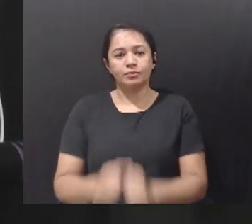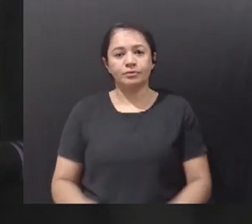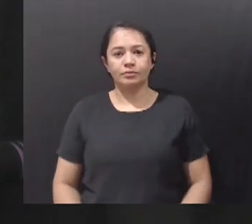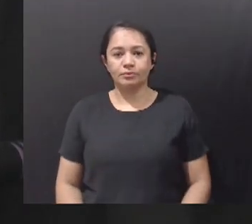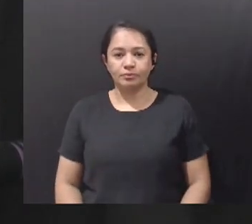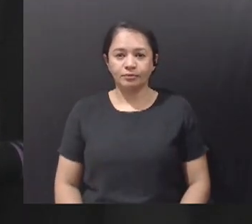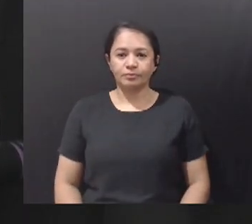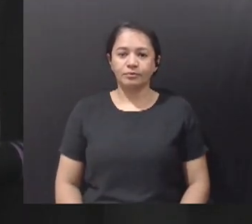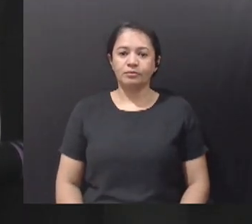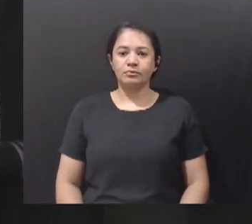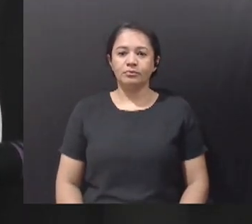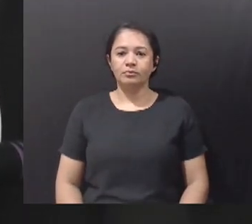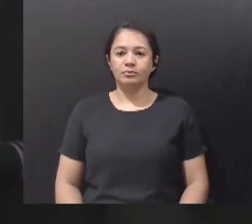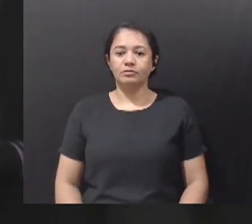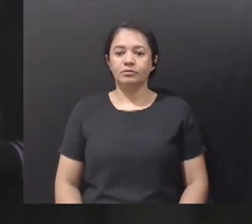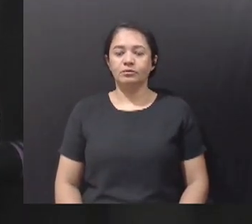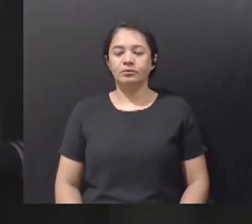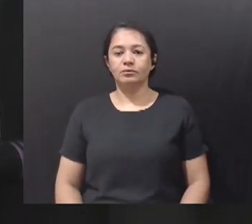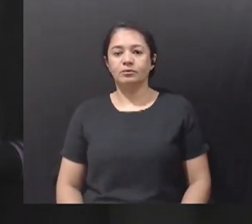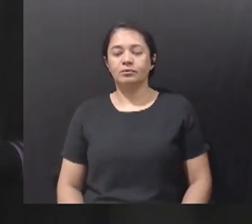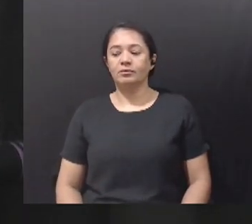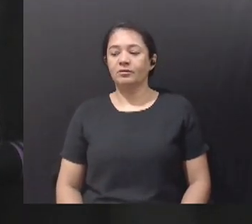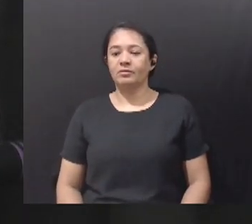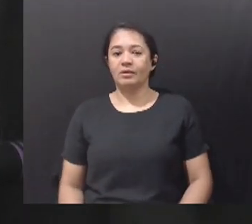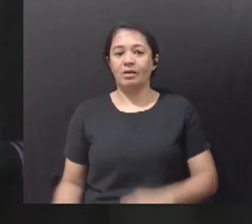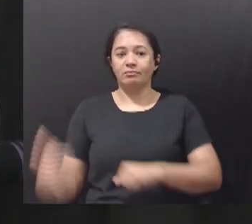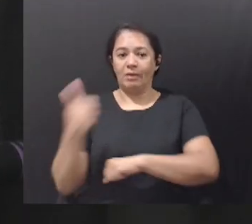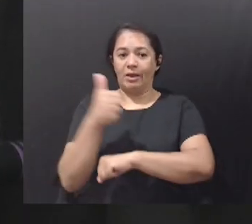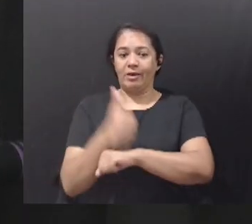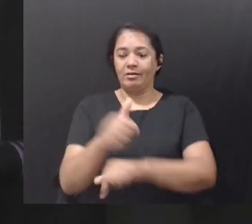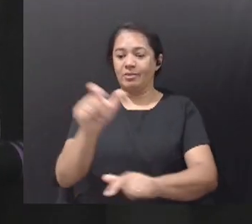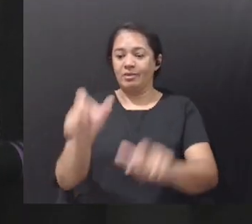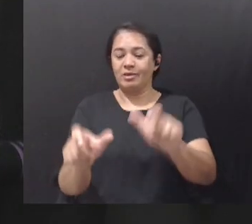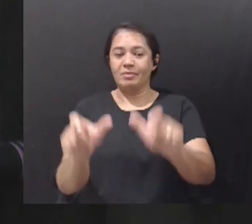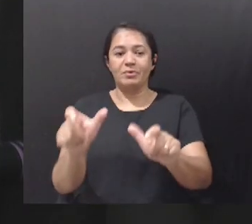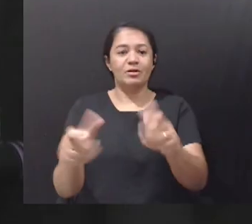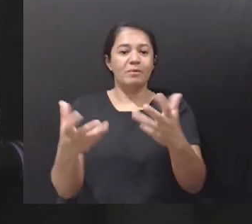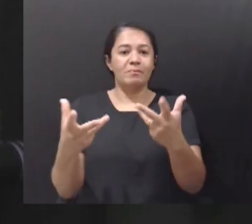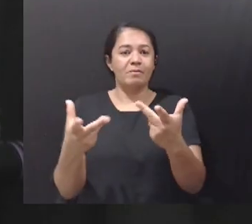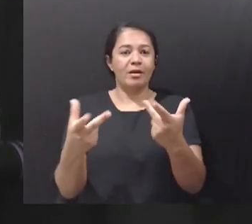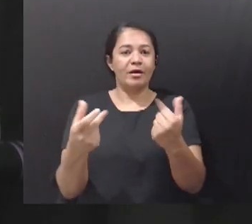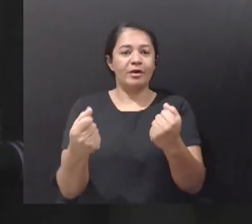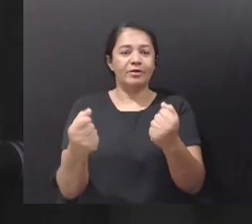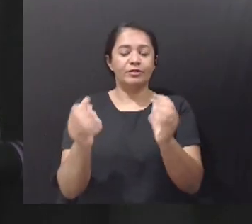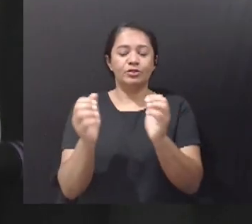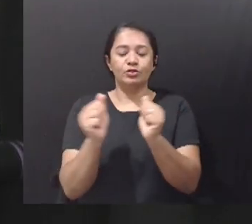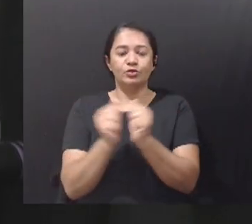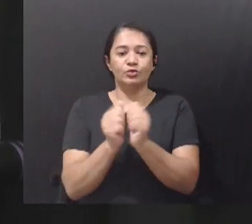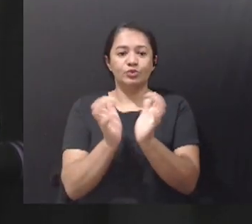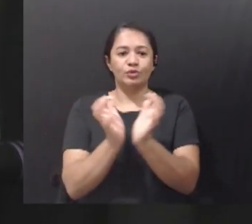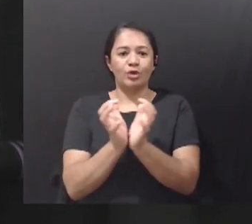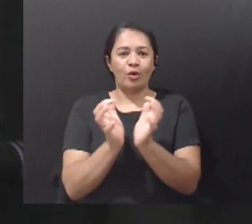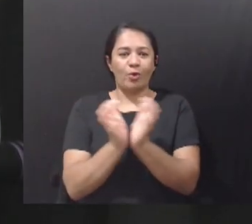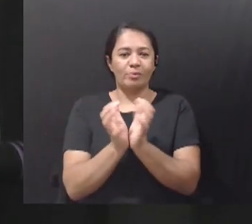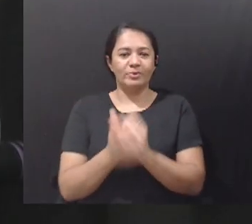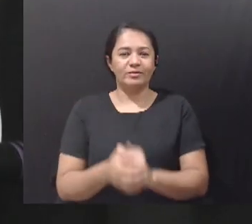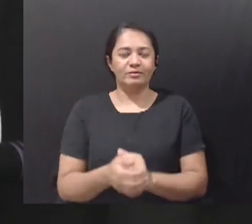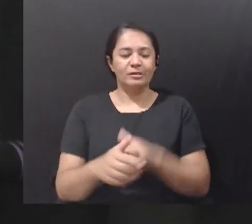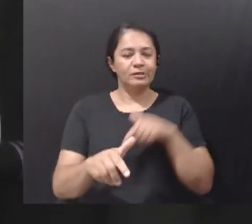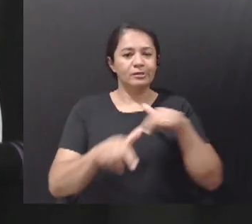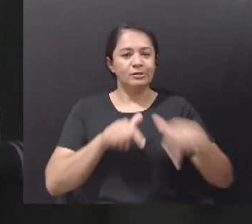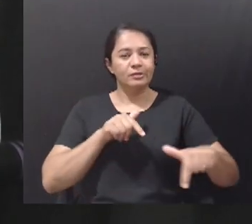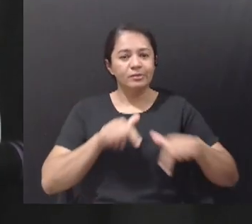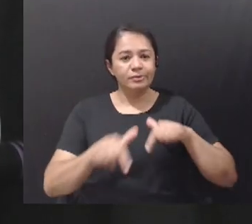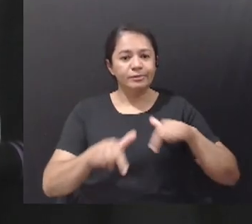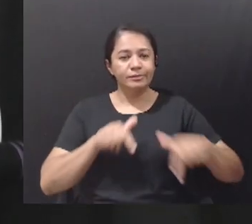envolvido. Então, esses personagens, que eu chamo de personagens maravilhosos, que estiveram na comissão, trabalhando, foi feito um